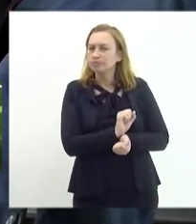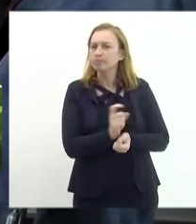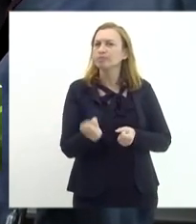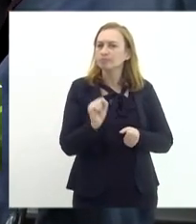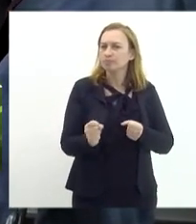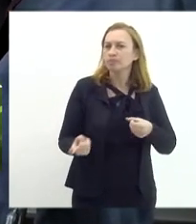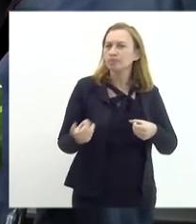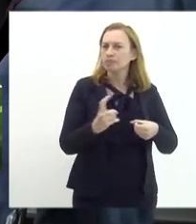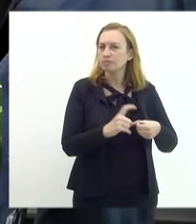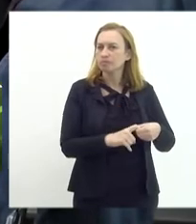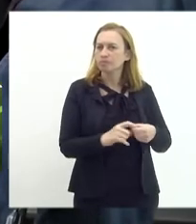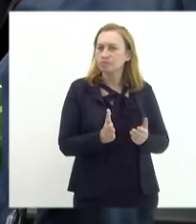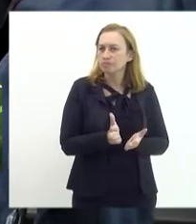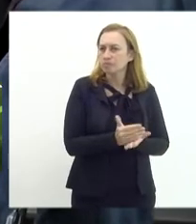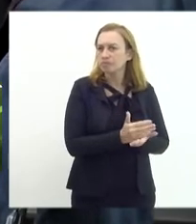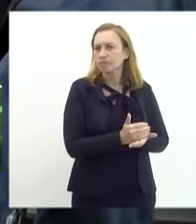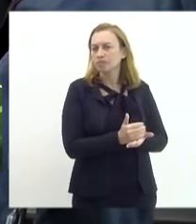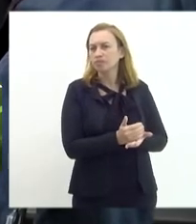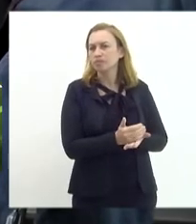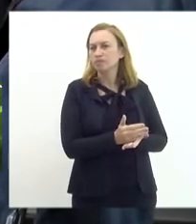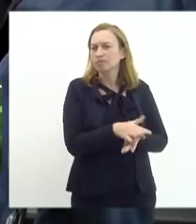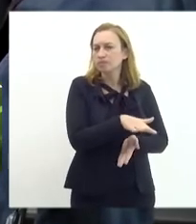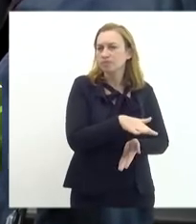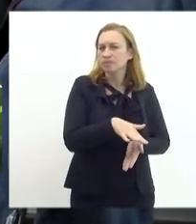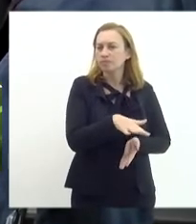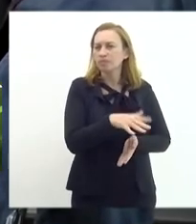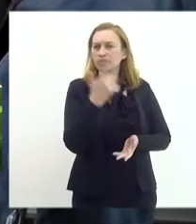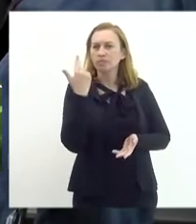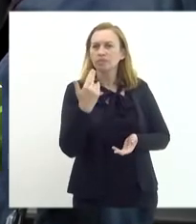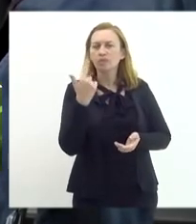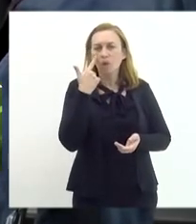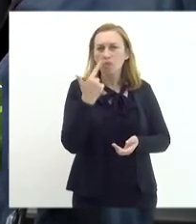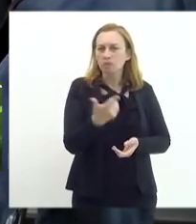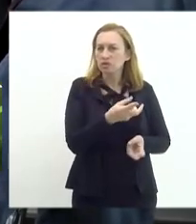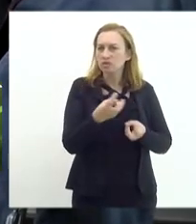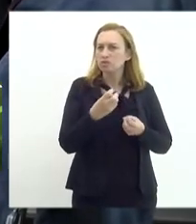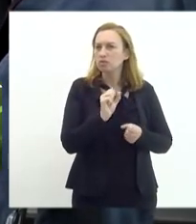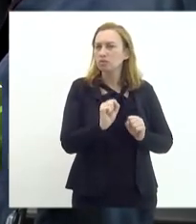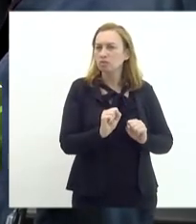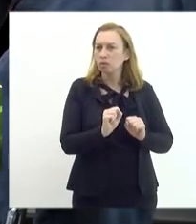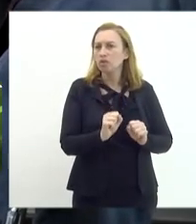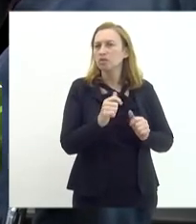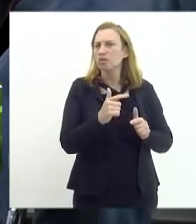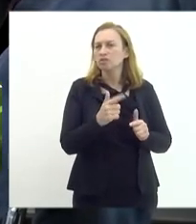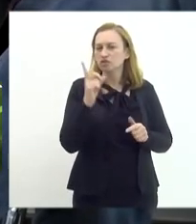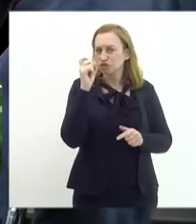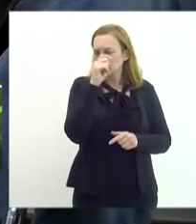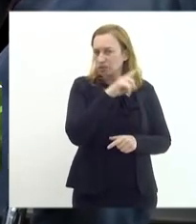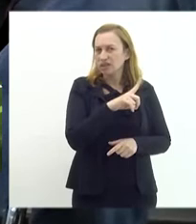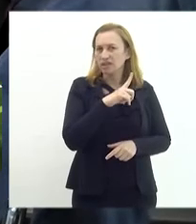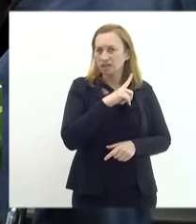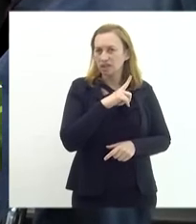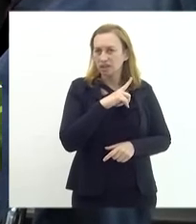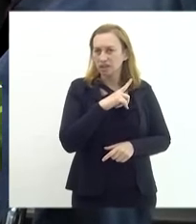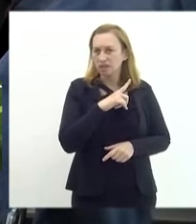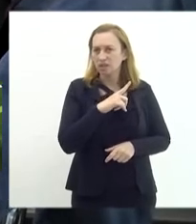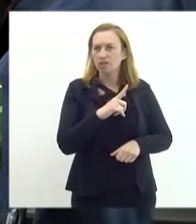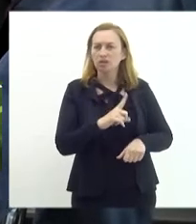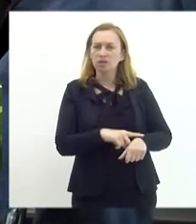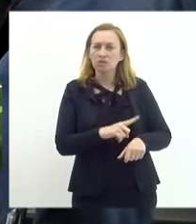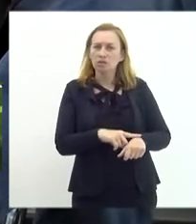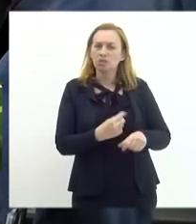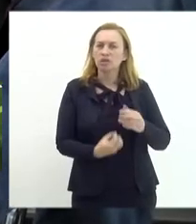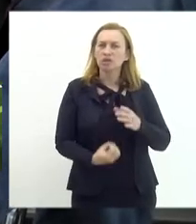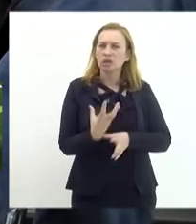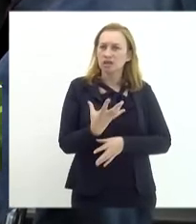voltaria a recolher no regime normal. E aí nós vemos que isso pode gerar uma certa dificuldade na hora da sua